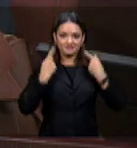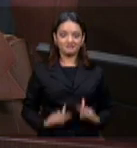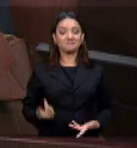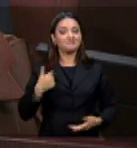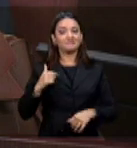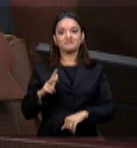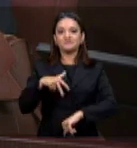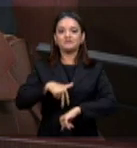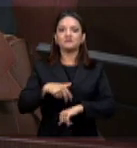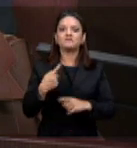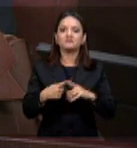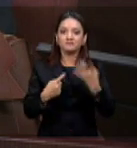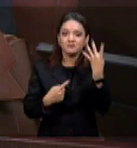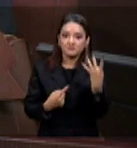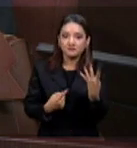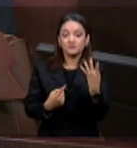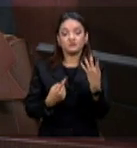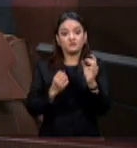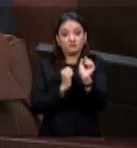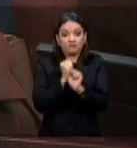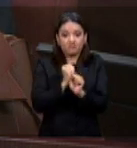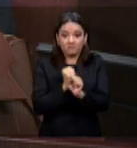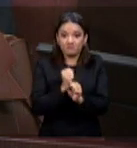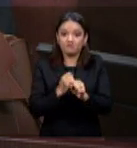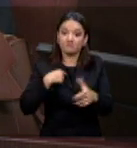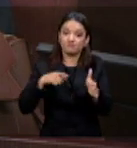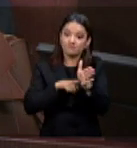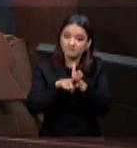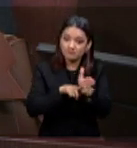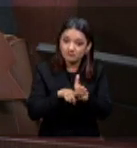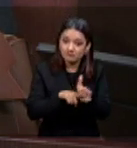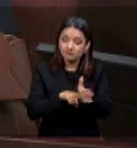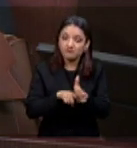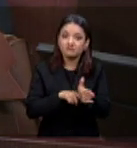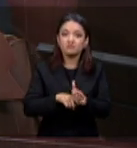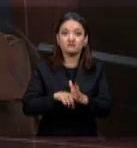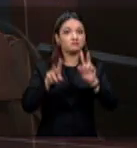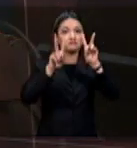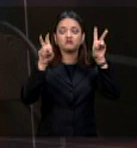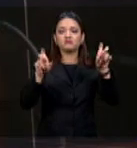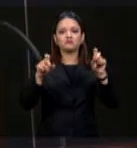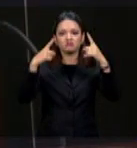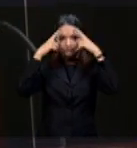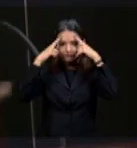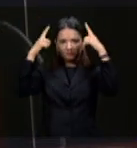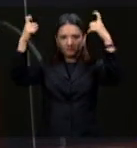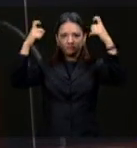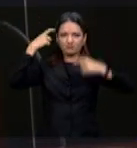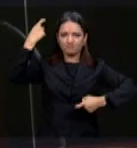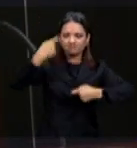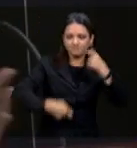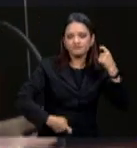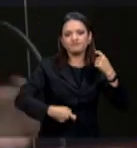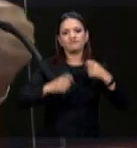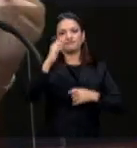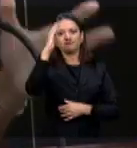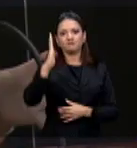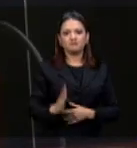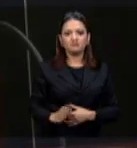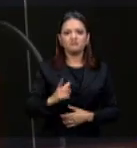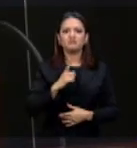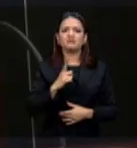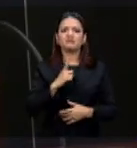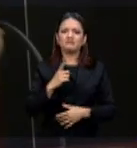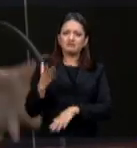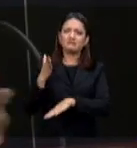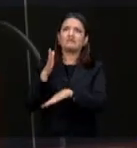uma pesquisa sobre a violência sexual no Brasil. Foram 4 anos de muitas viagens por vários estados, pelo Brasil inteiro,